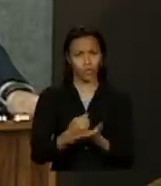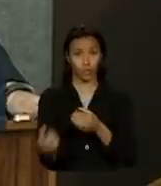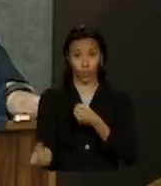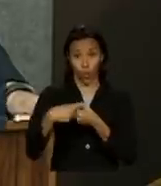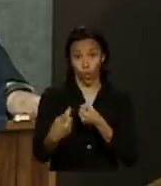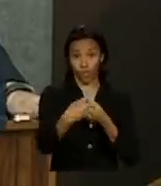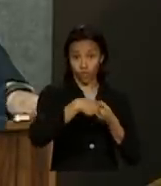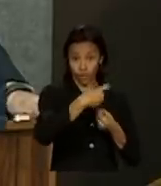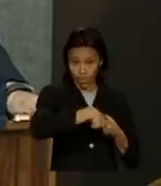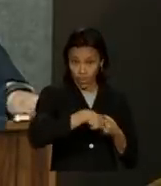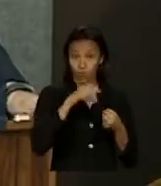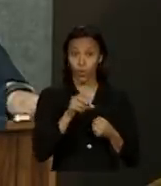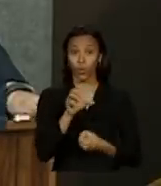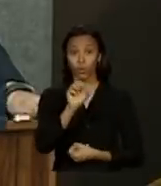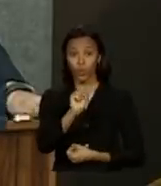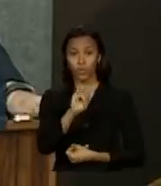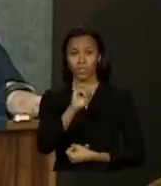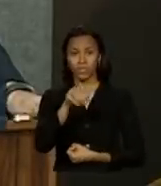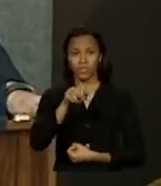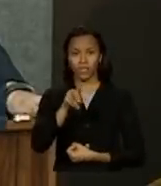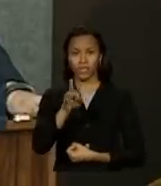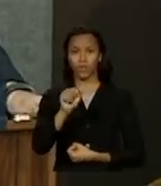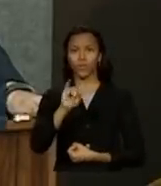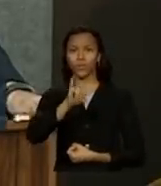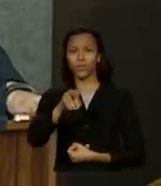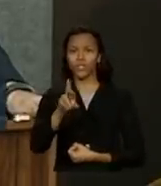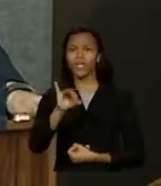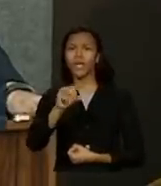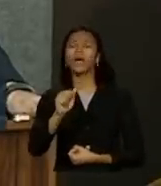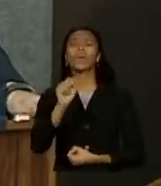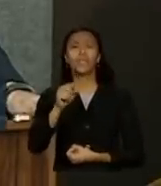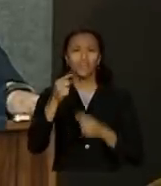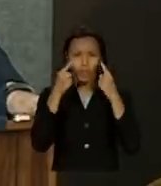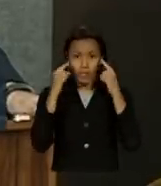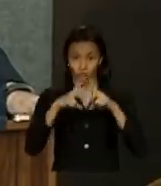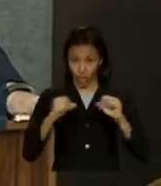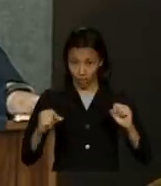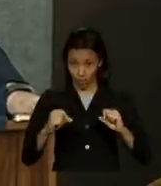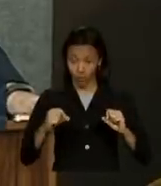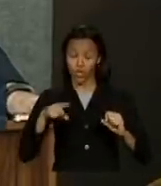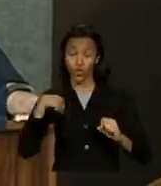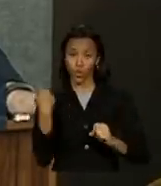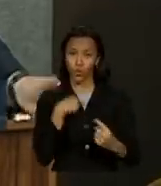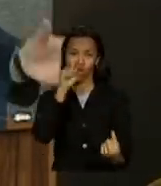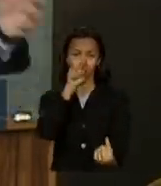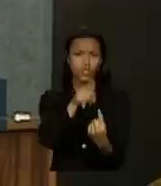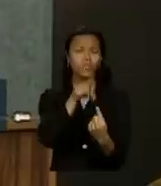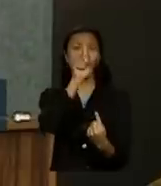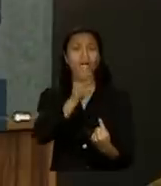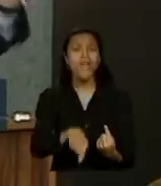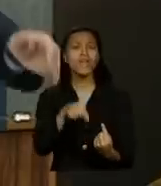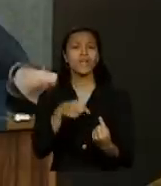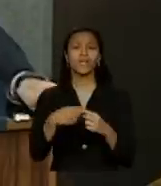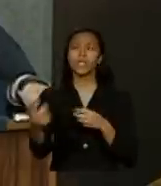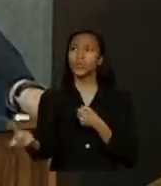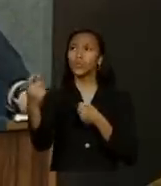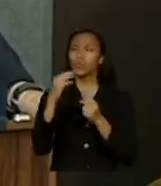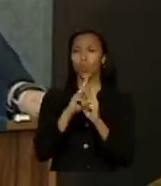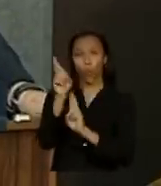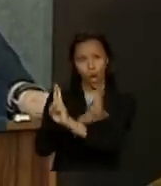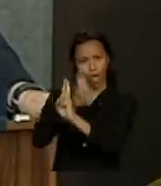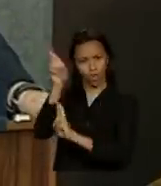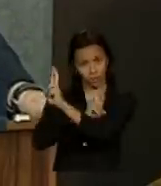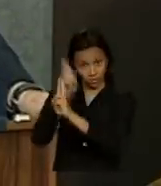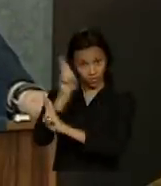Siderúrgicas japonesas em que nosso objetivo era eh fazer um intercâmbio no campo do